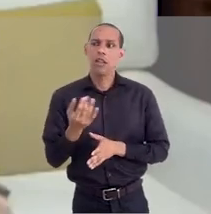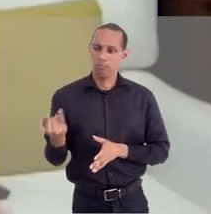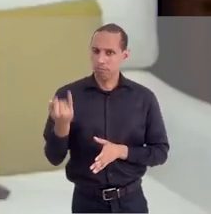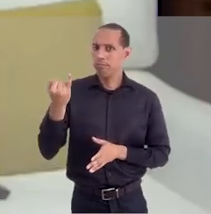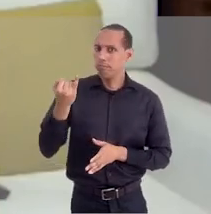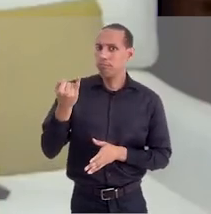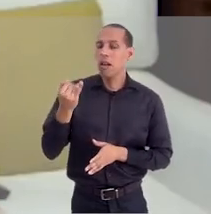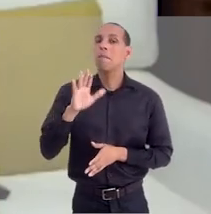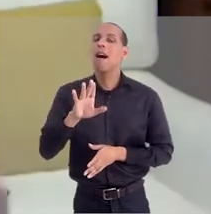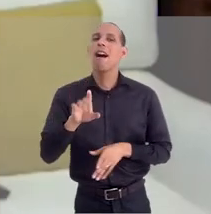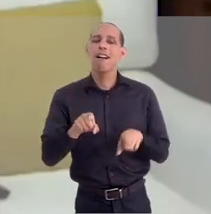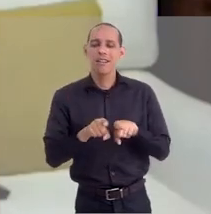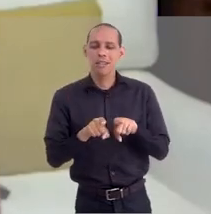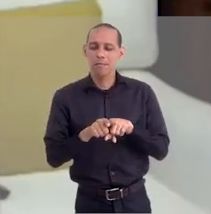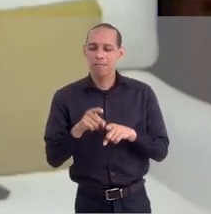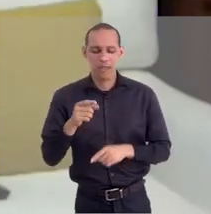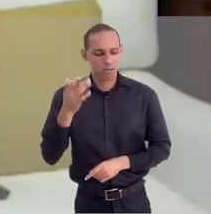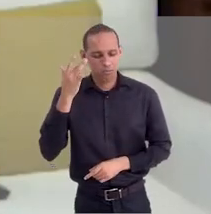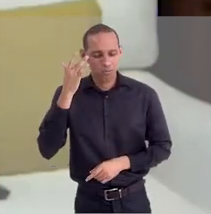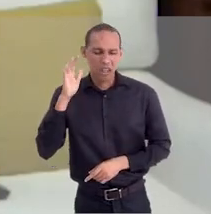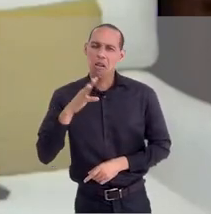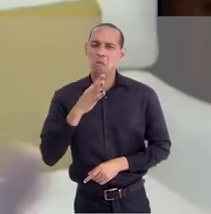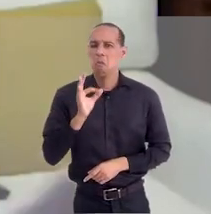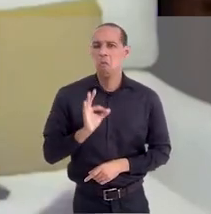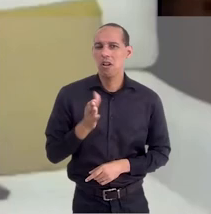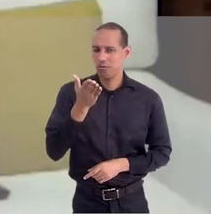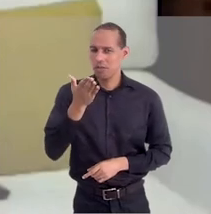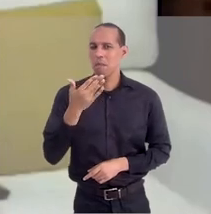leis é muito, muito importante. Mas eu não